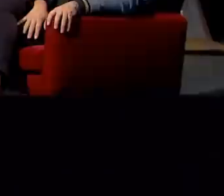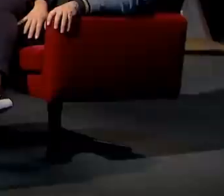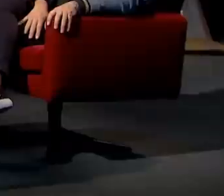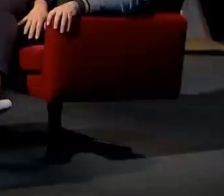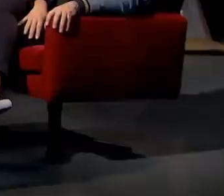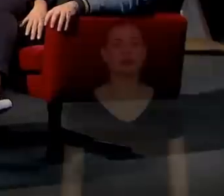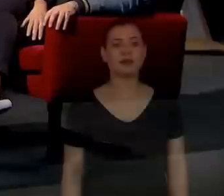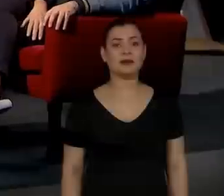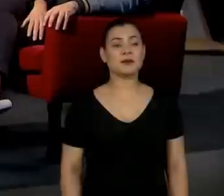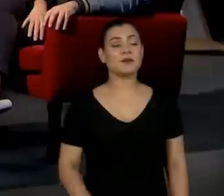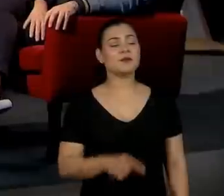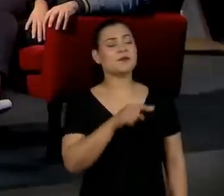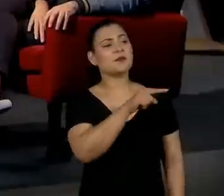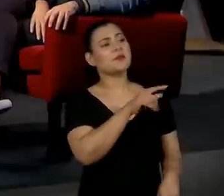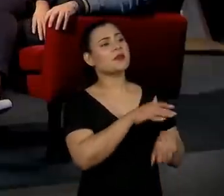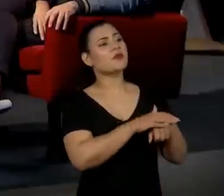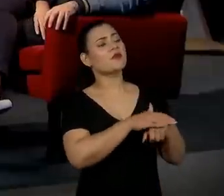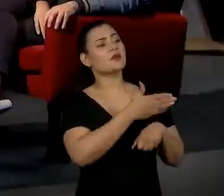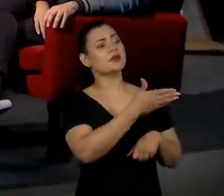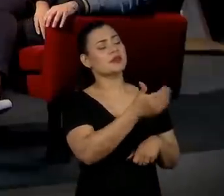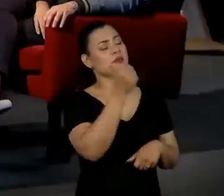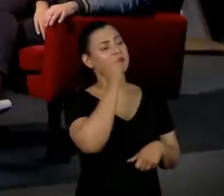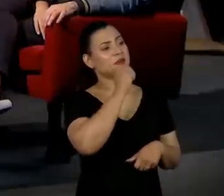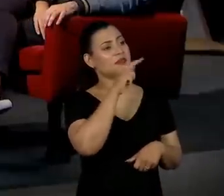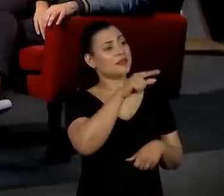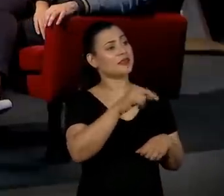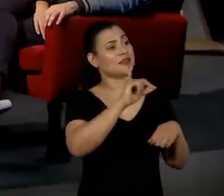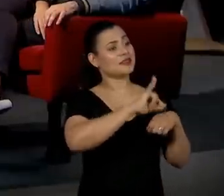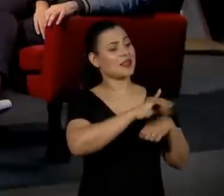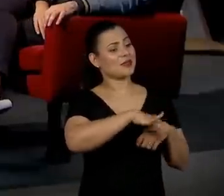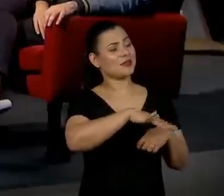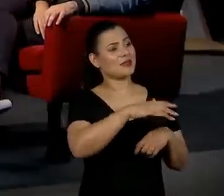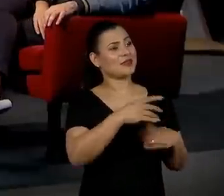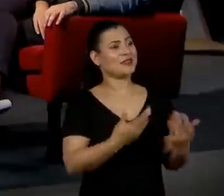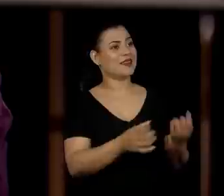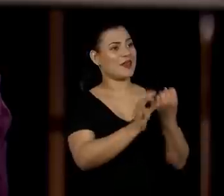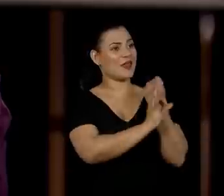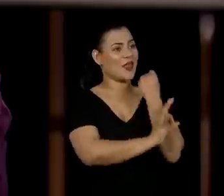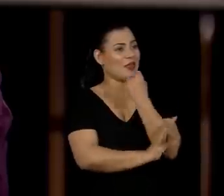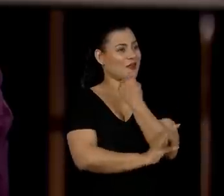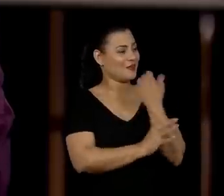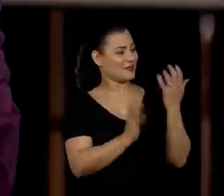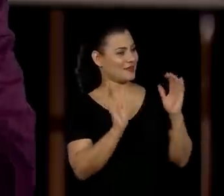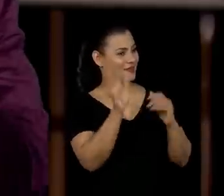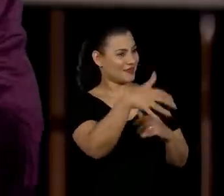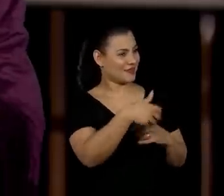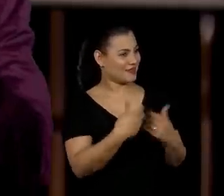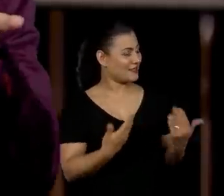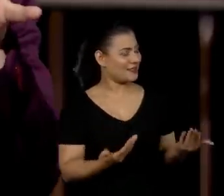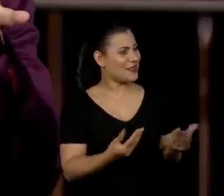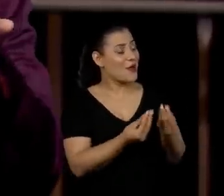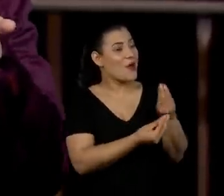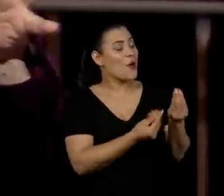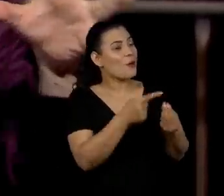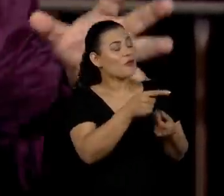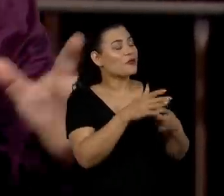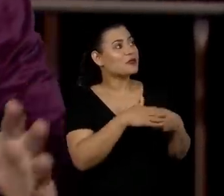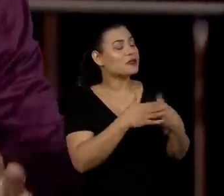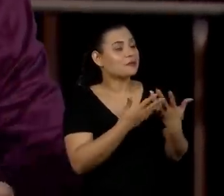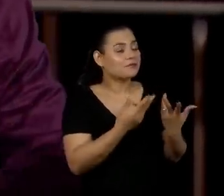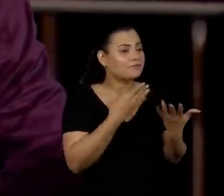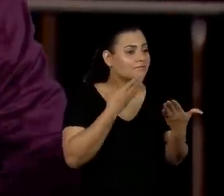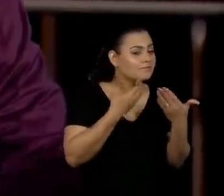e você garota do centrão dona Onça Como que você foi